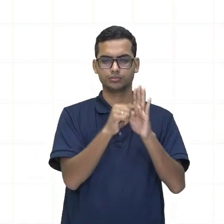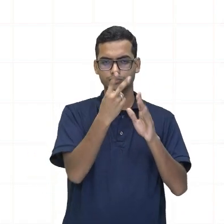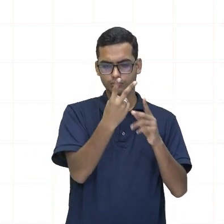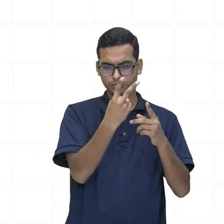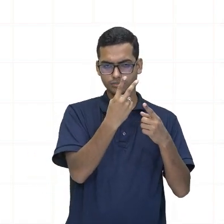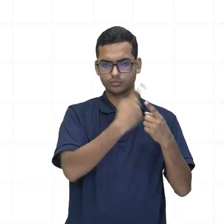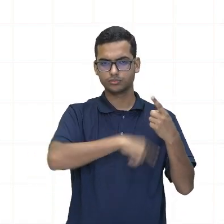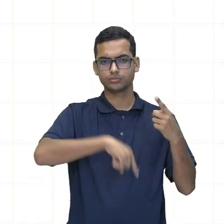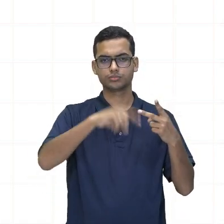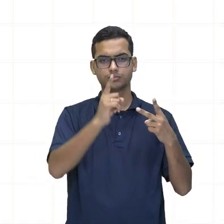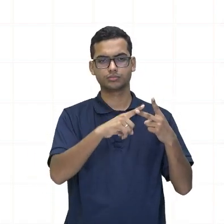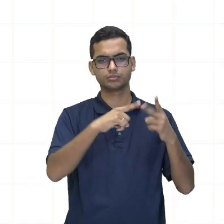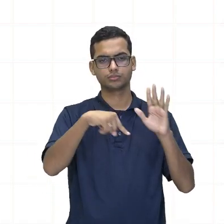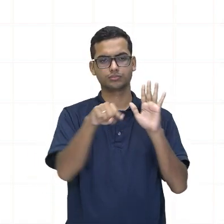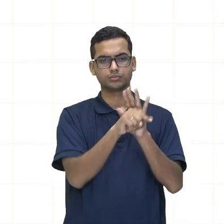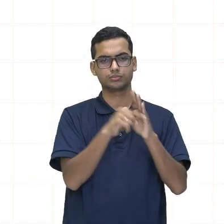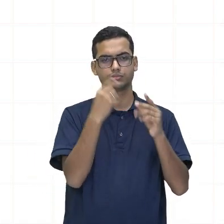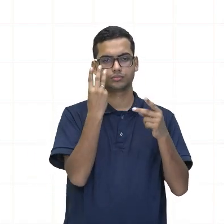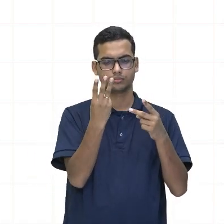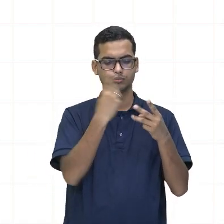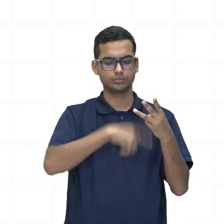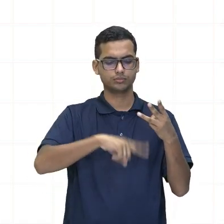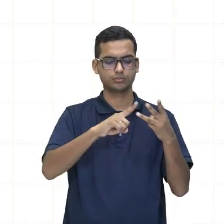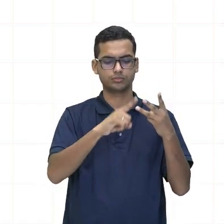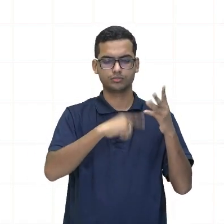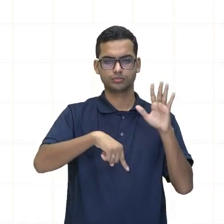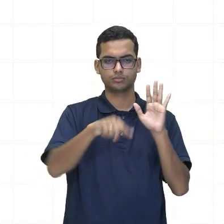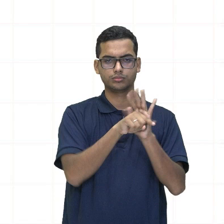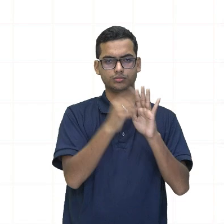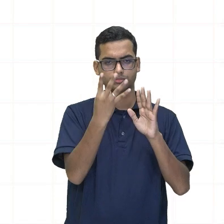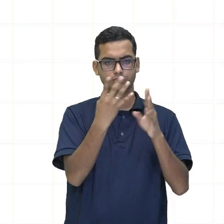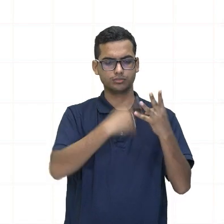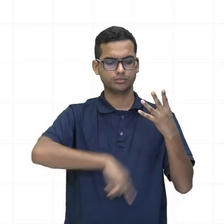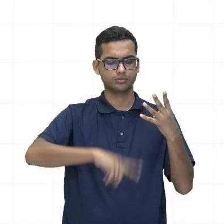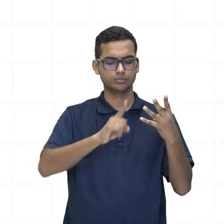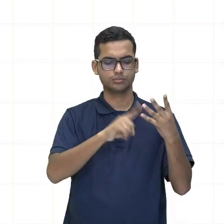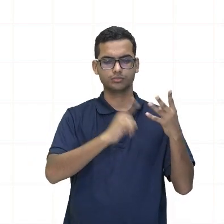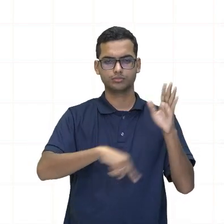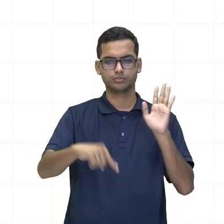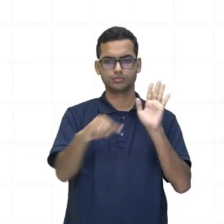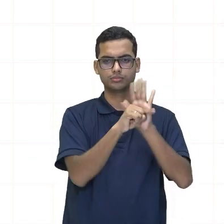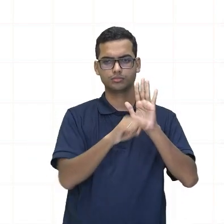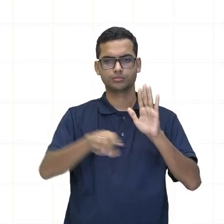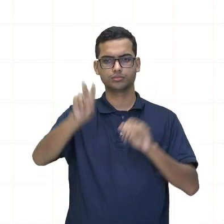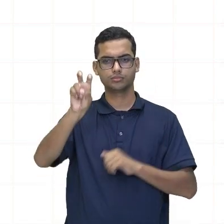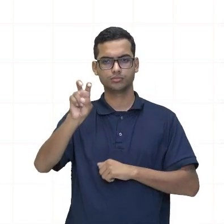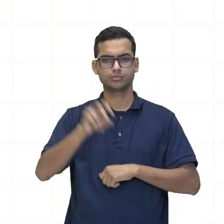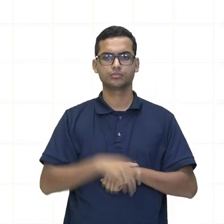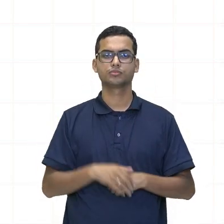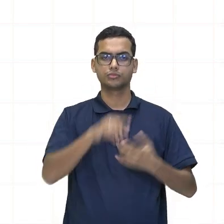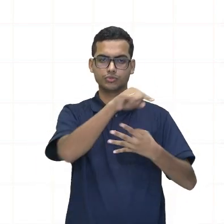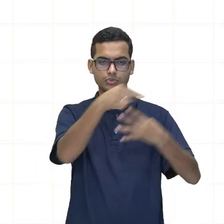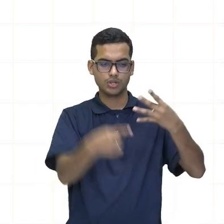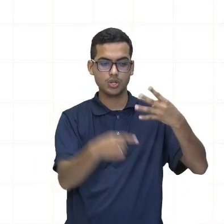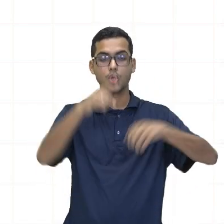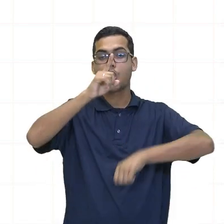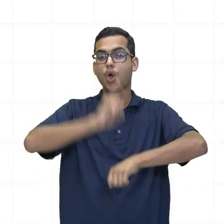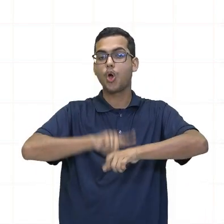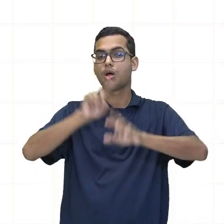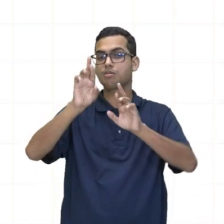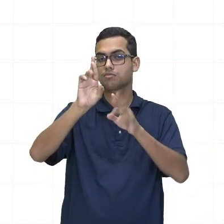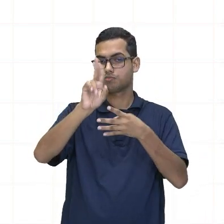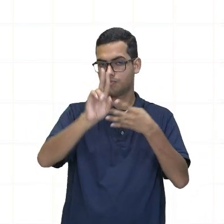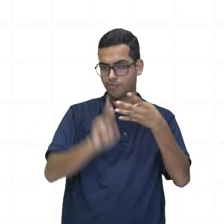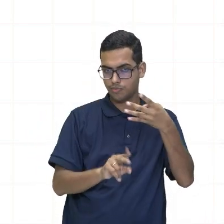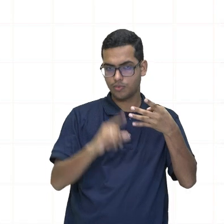-2, nós temos o fuso horário -3, o -4 e o -5. Então, o